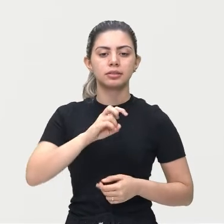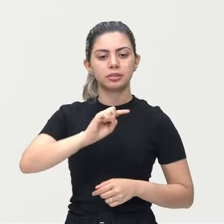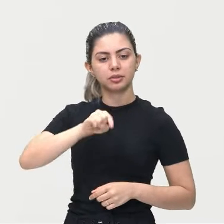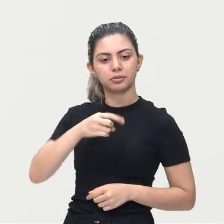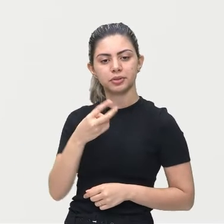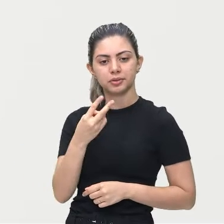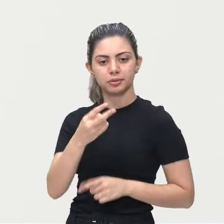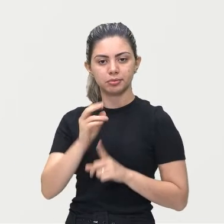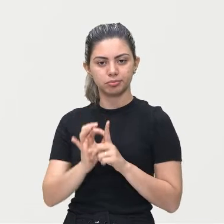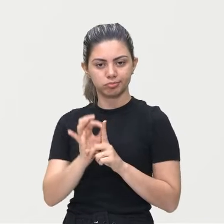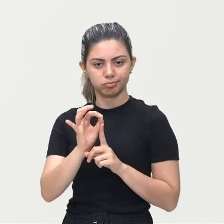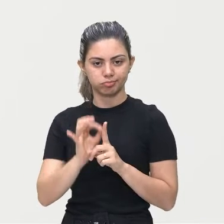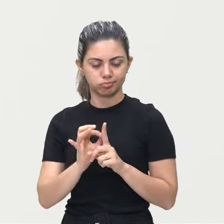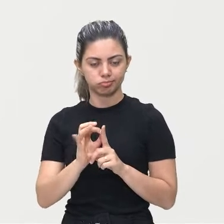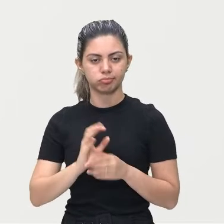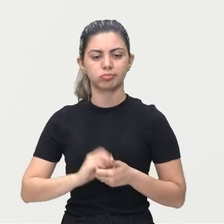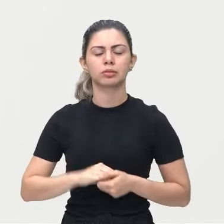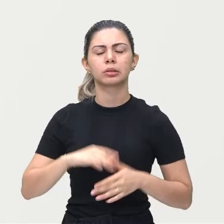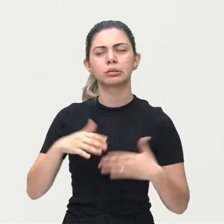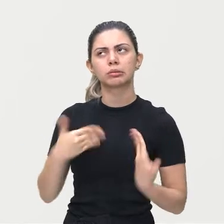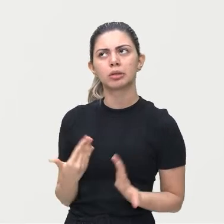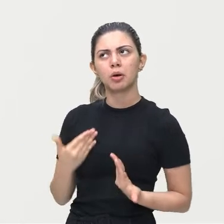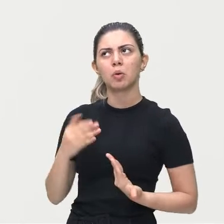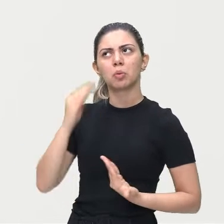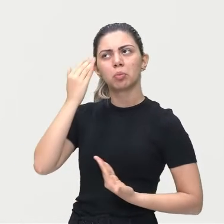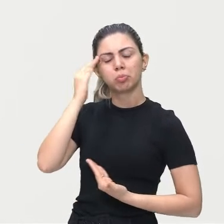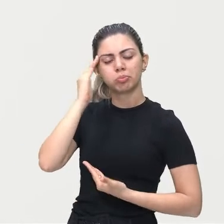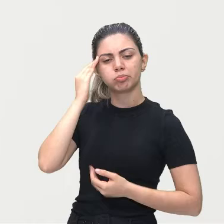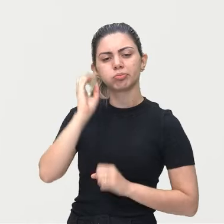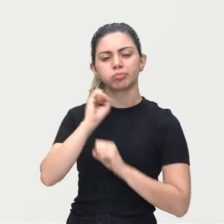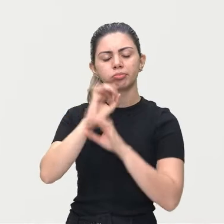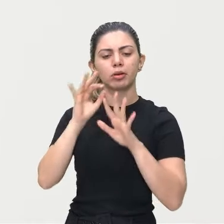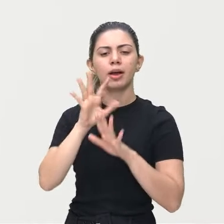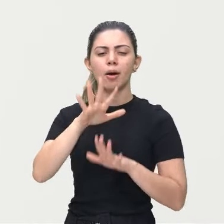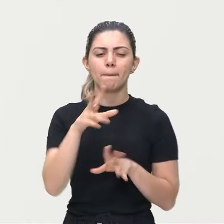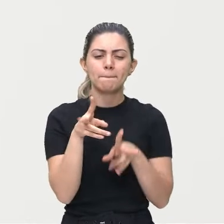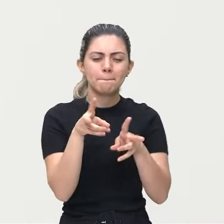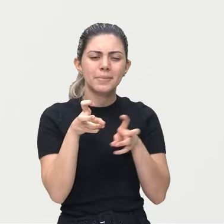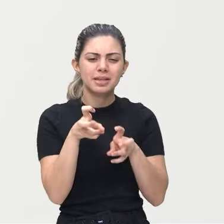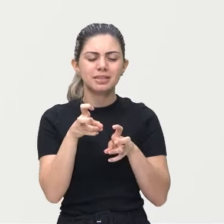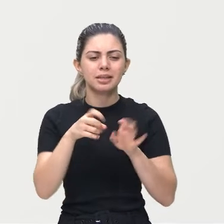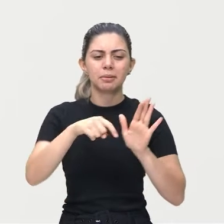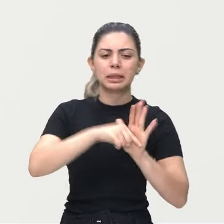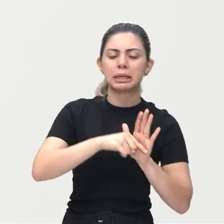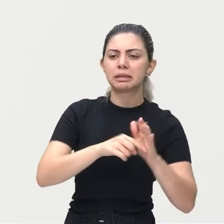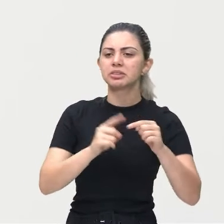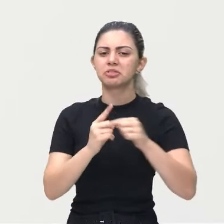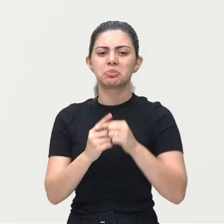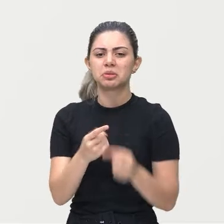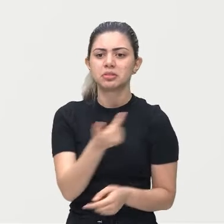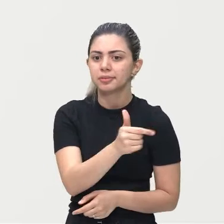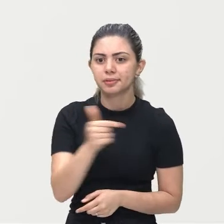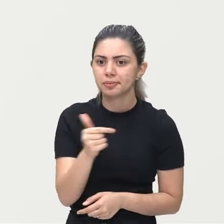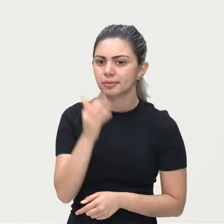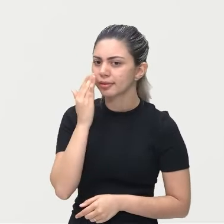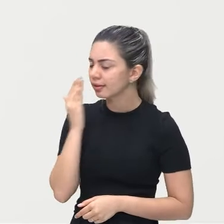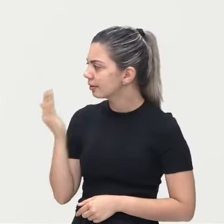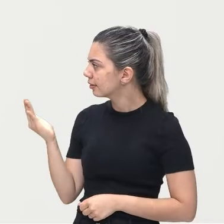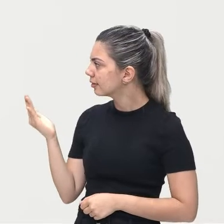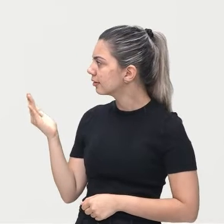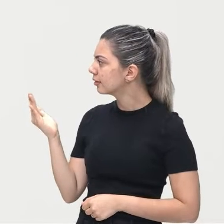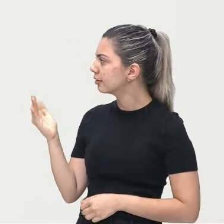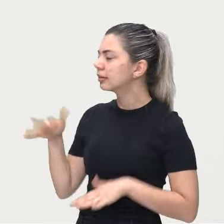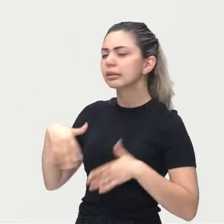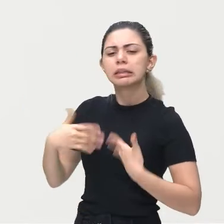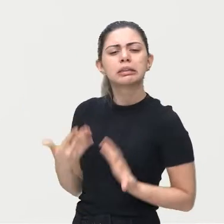5,2 graus Celsius. Um outro entendimento, observe que não está aparecendo o sinalzinho, né? Ok, mas olha só, se não está